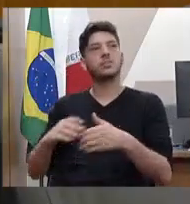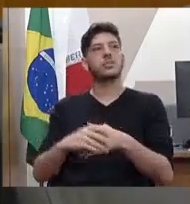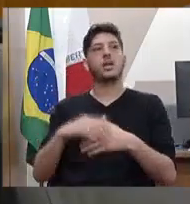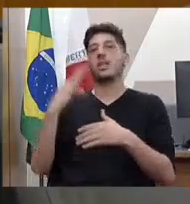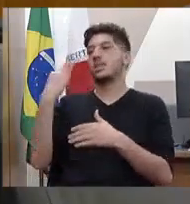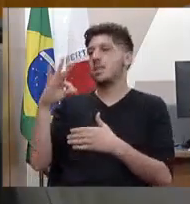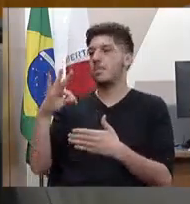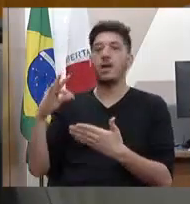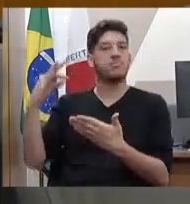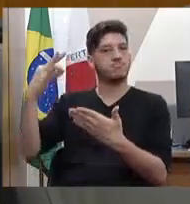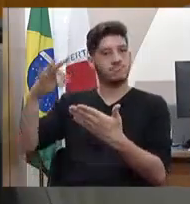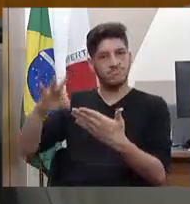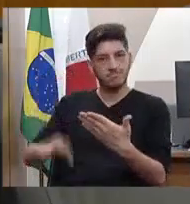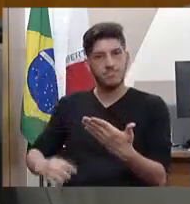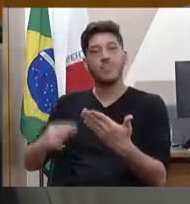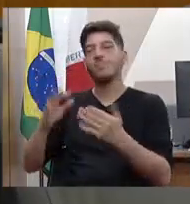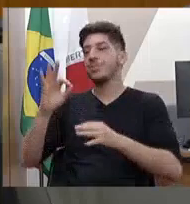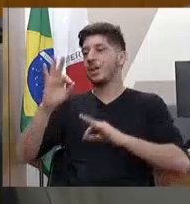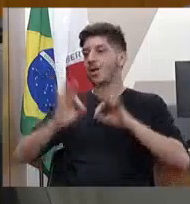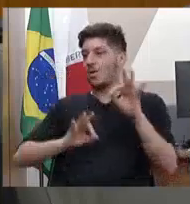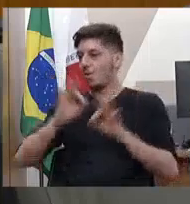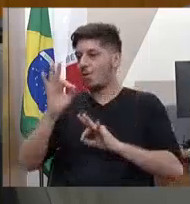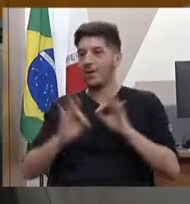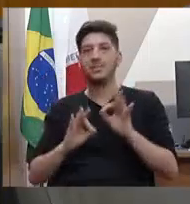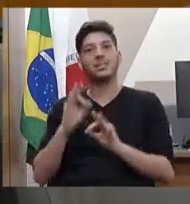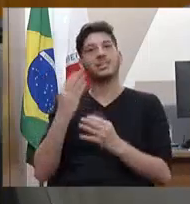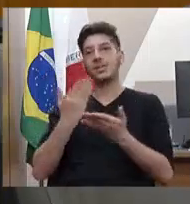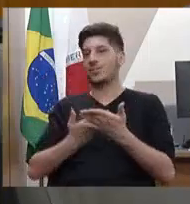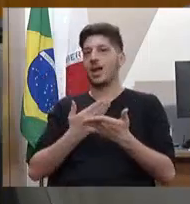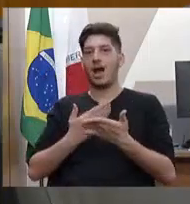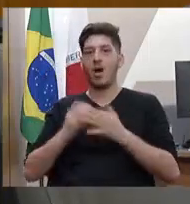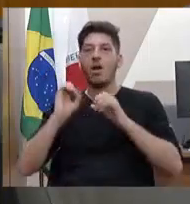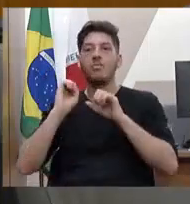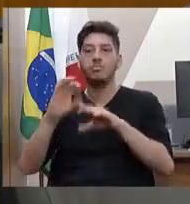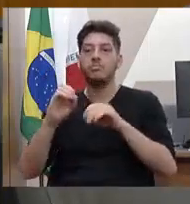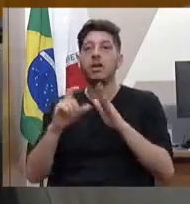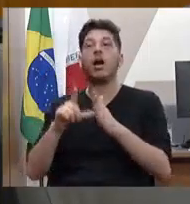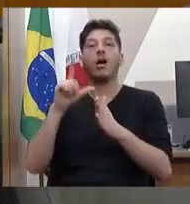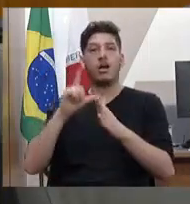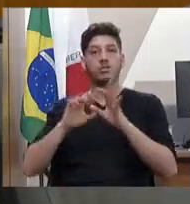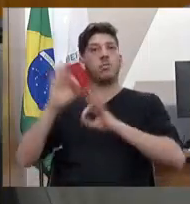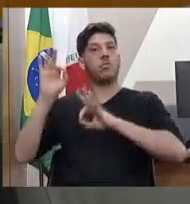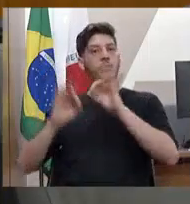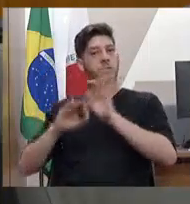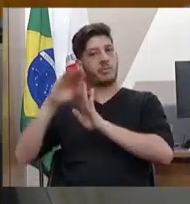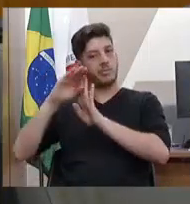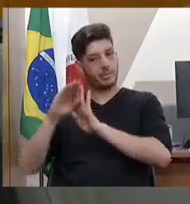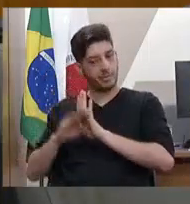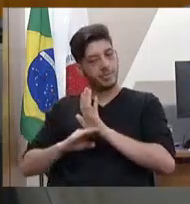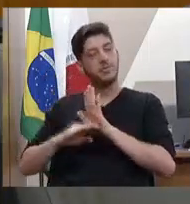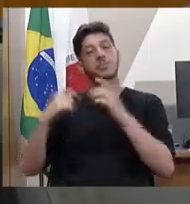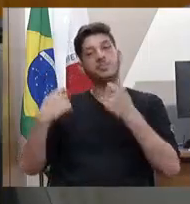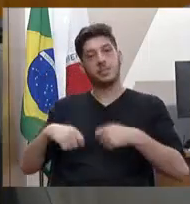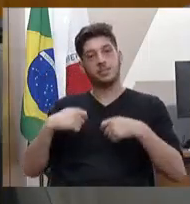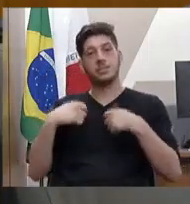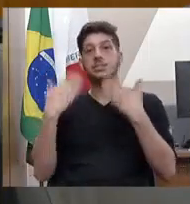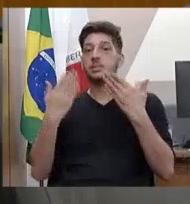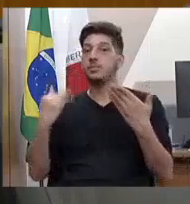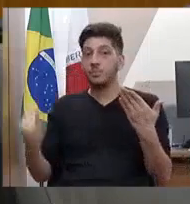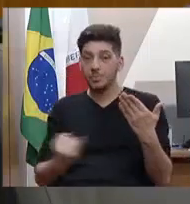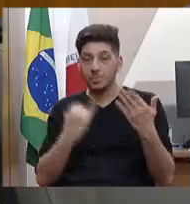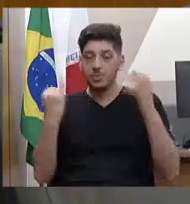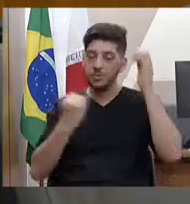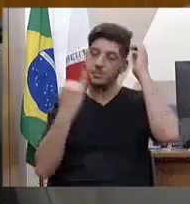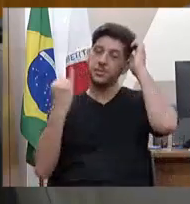trabalhos né a preparação da aula né então são coisas assim é preciso é